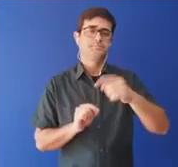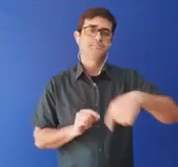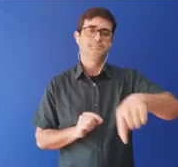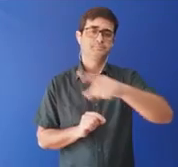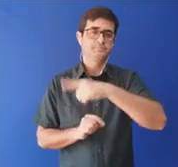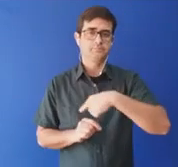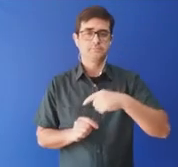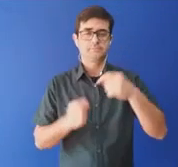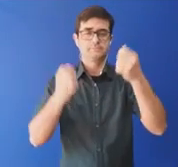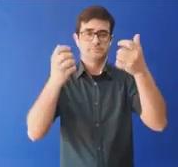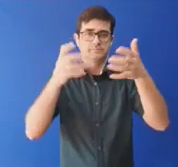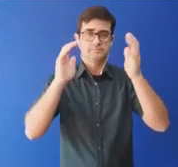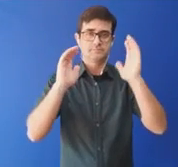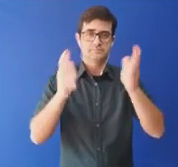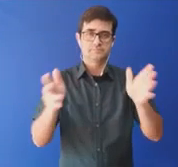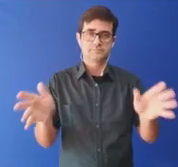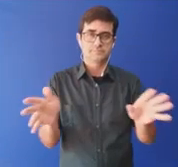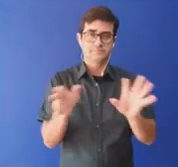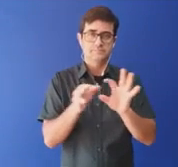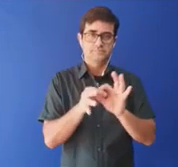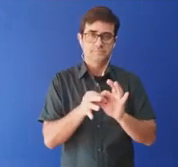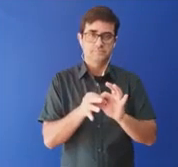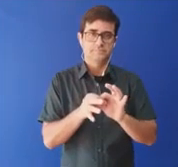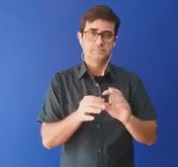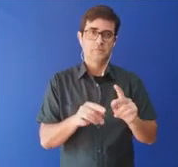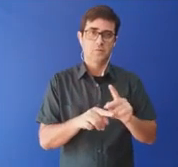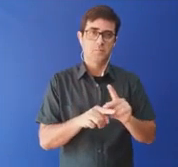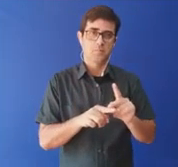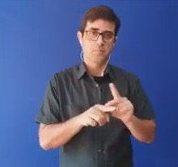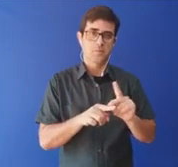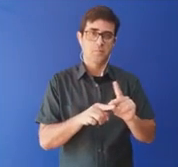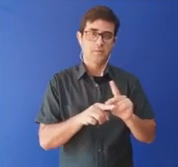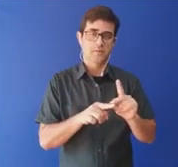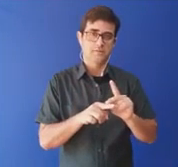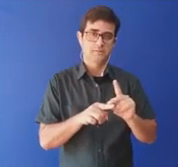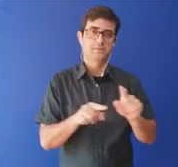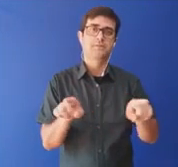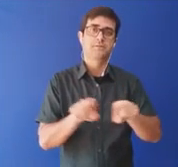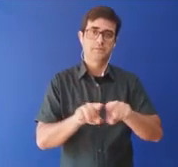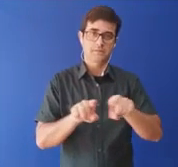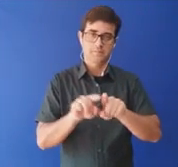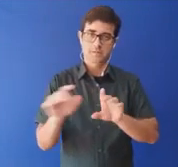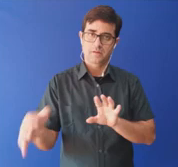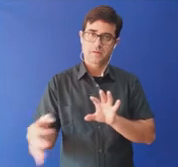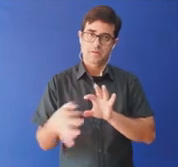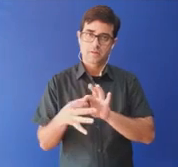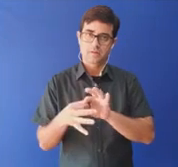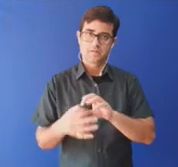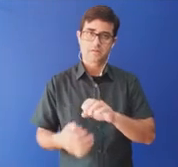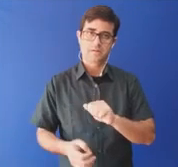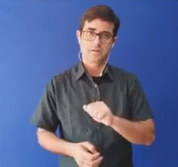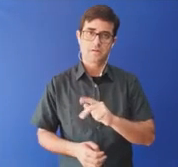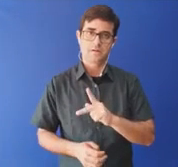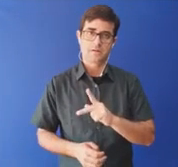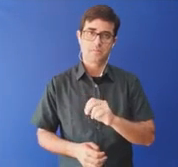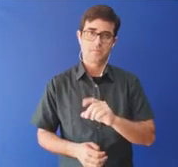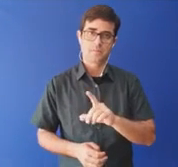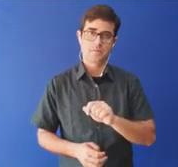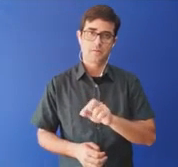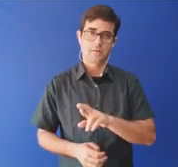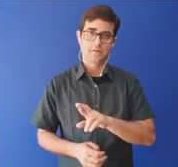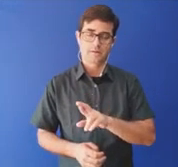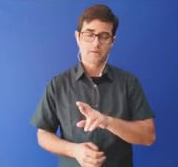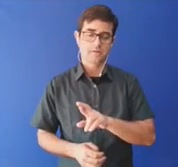suas características. A gente já falou sobre ligação polar, ligação covalente polar e